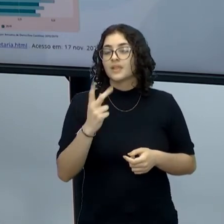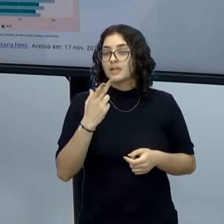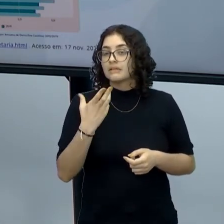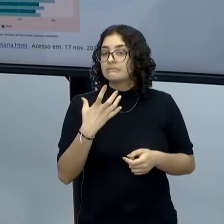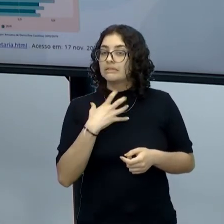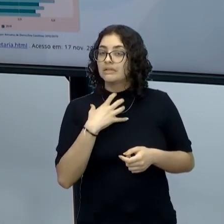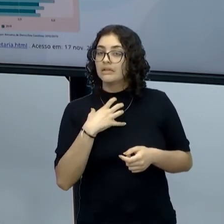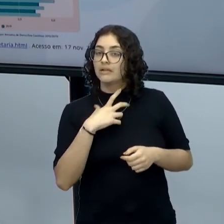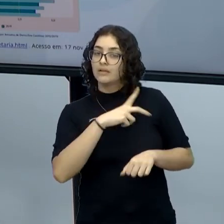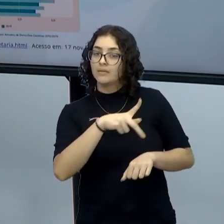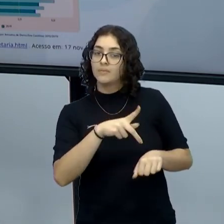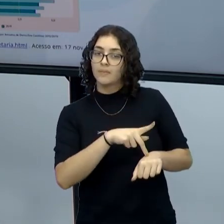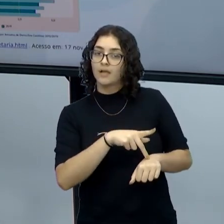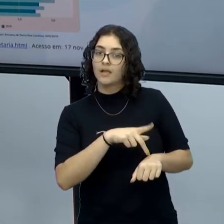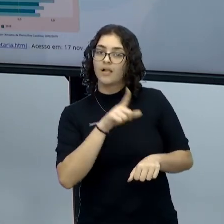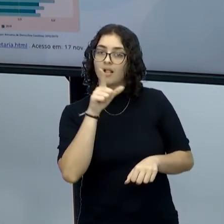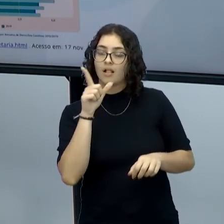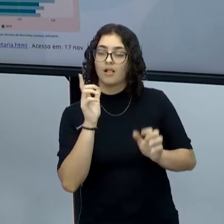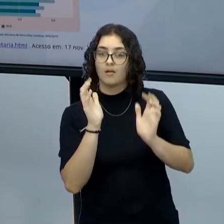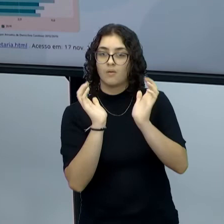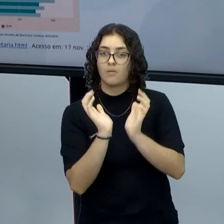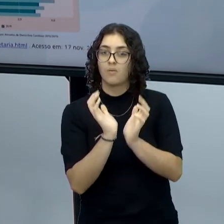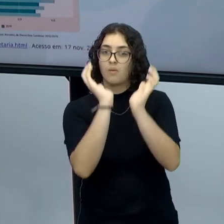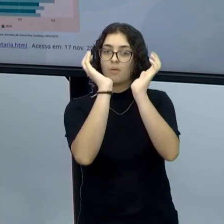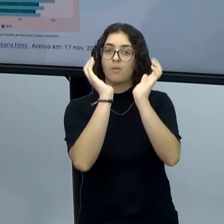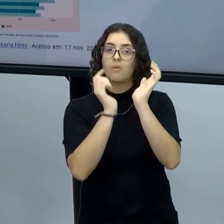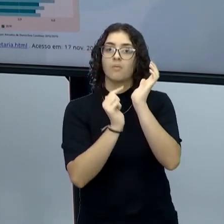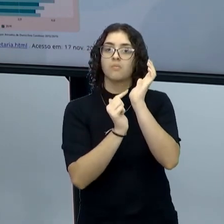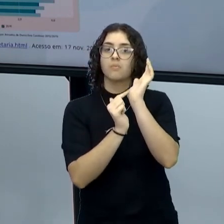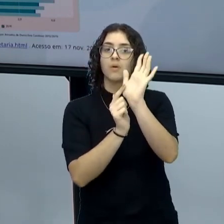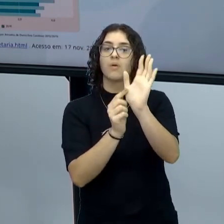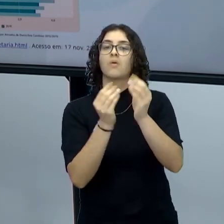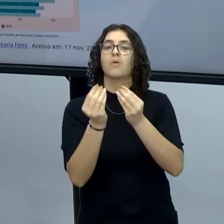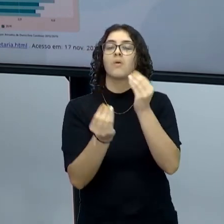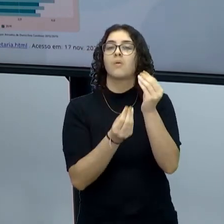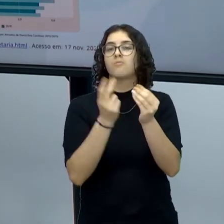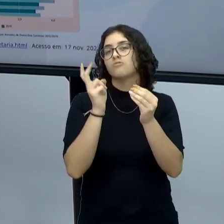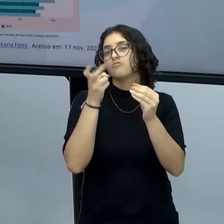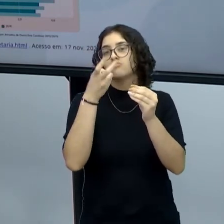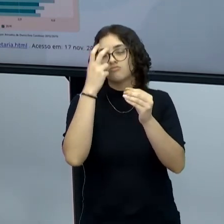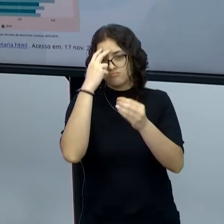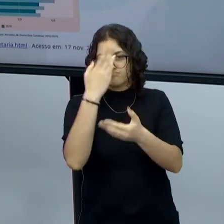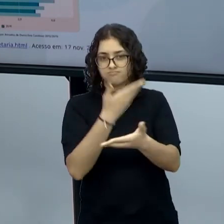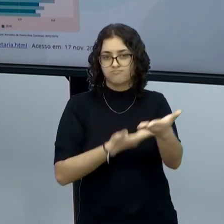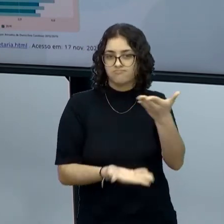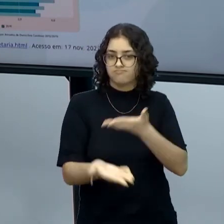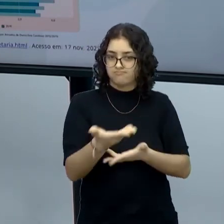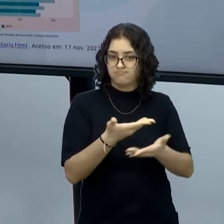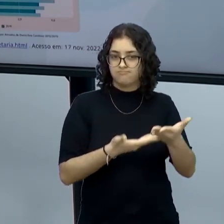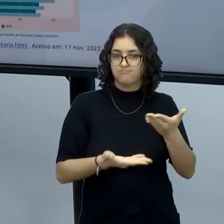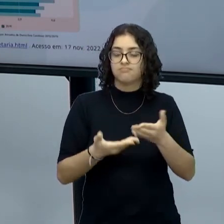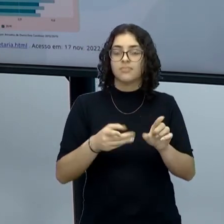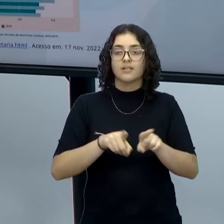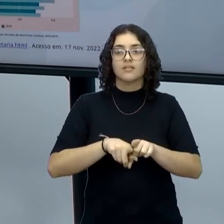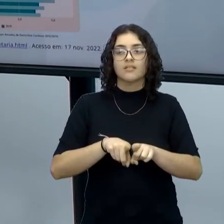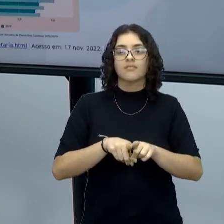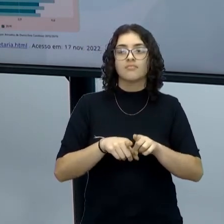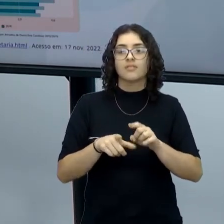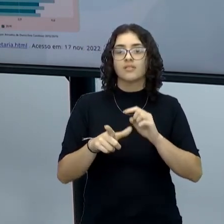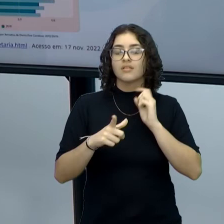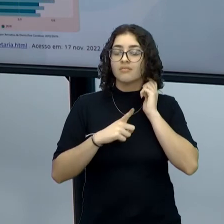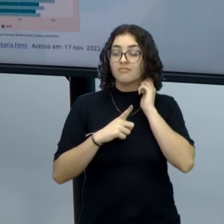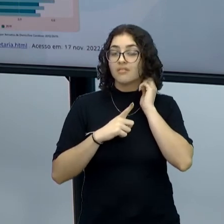desses países se utilizarem da Copa do Mundo para mostrar um pouco mais da sua cultura, um pouco mais dos legados